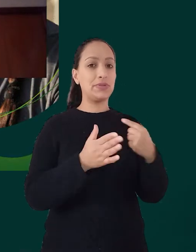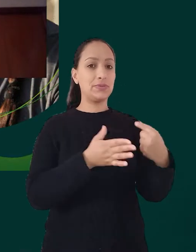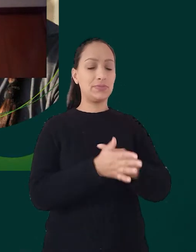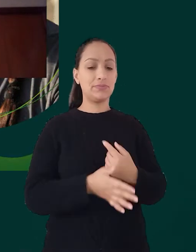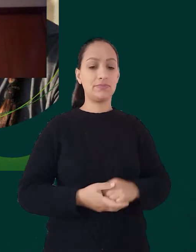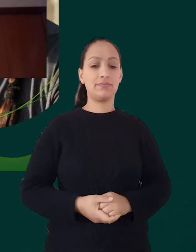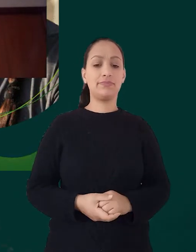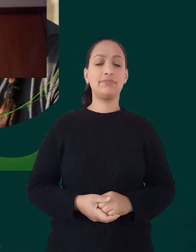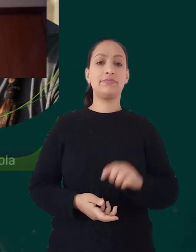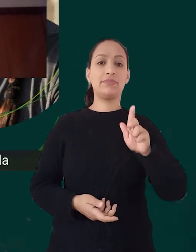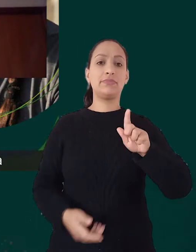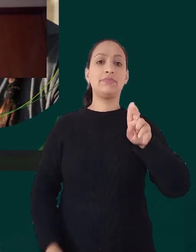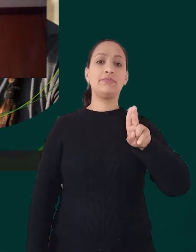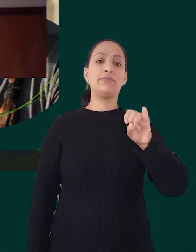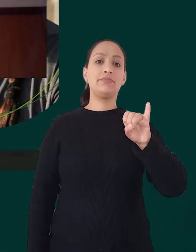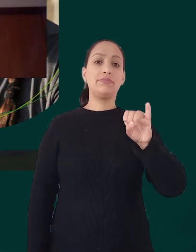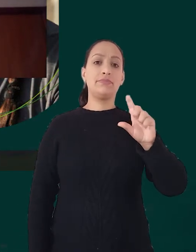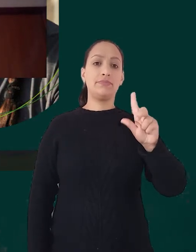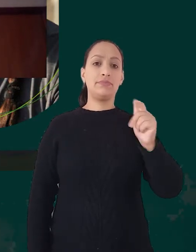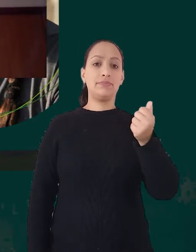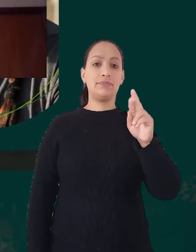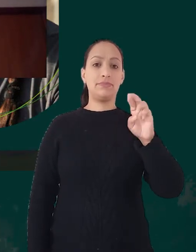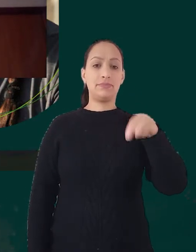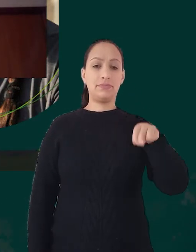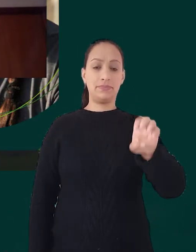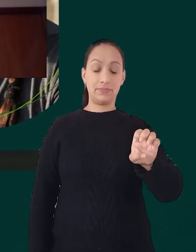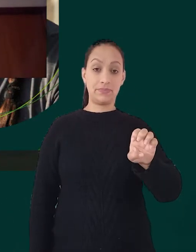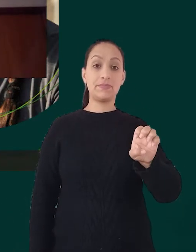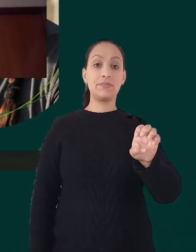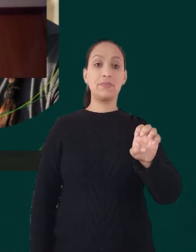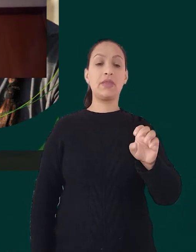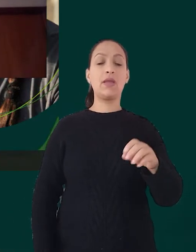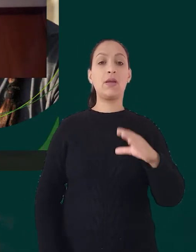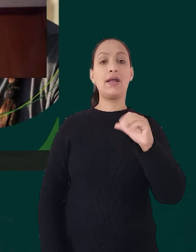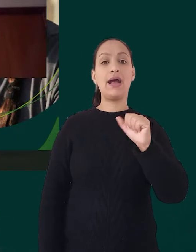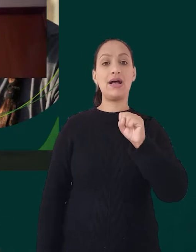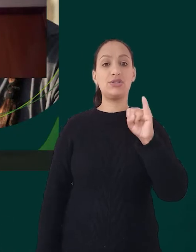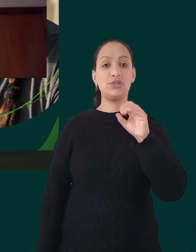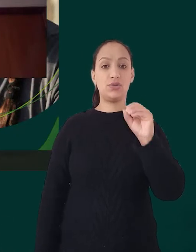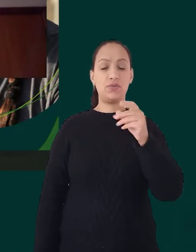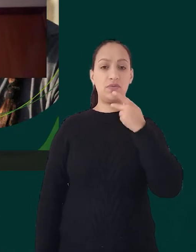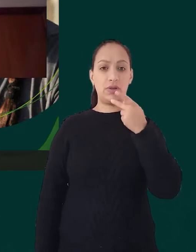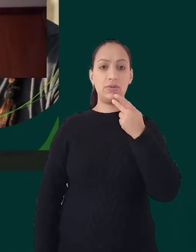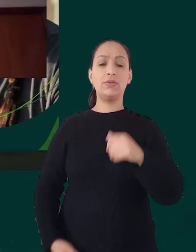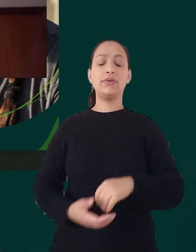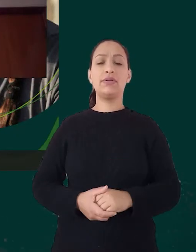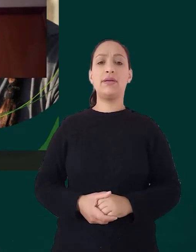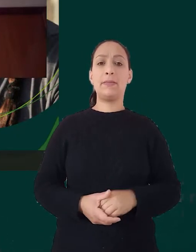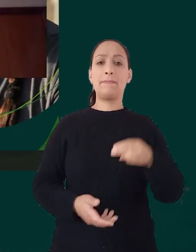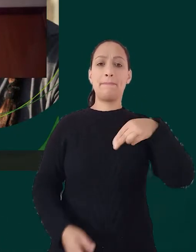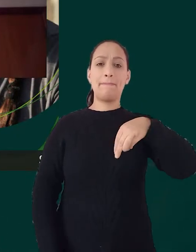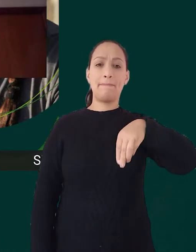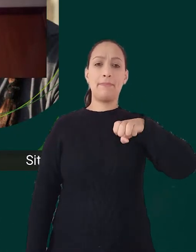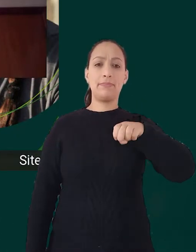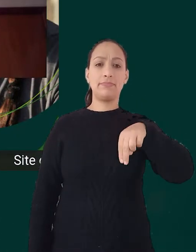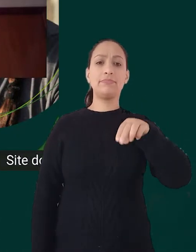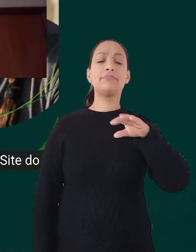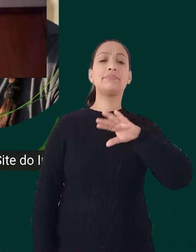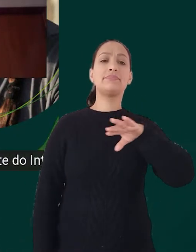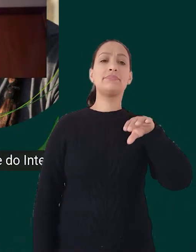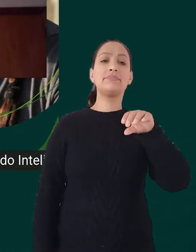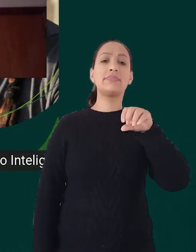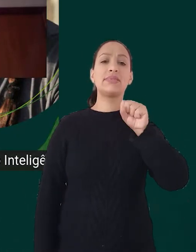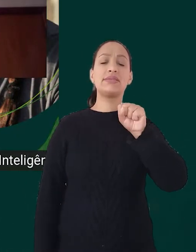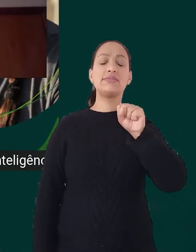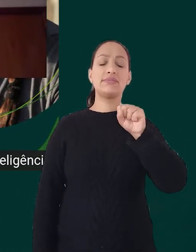Guilherme, o Cássio comenta que o Man Sky foi o último jogo que ele comprou, né, como pré-venda,